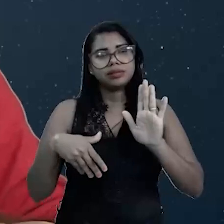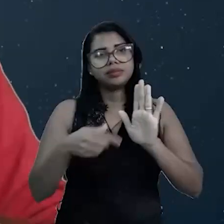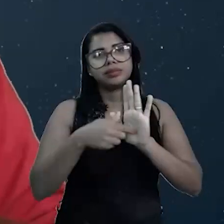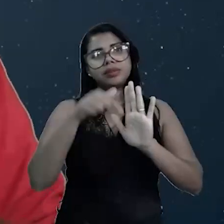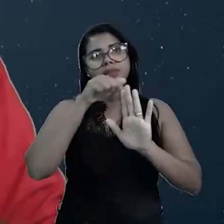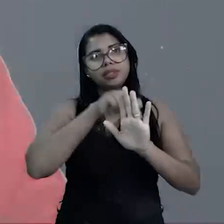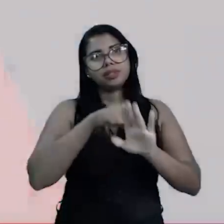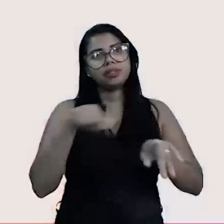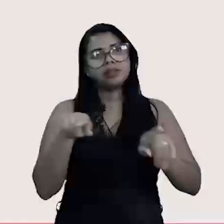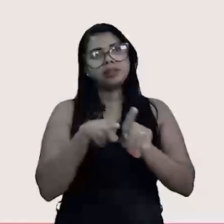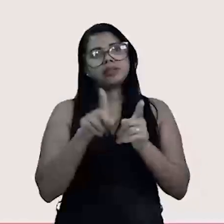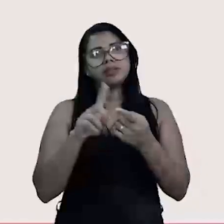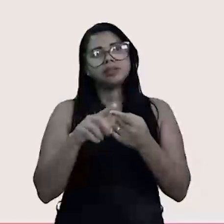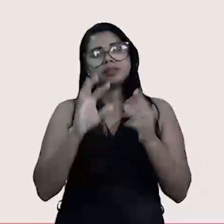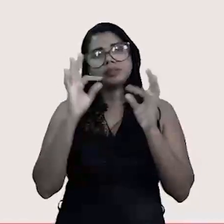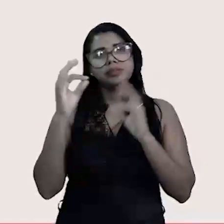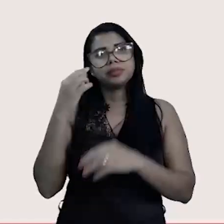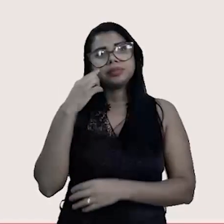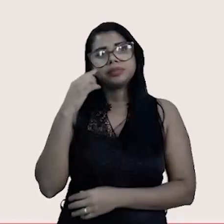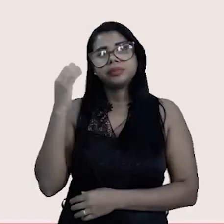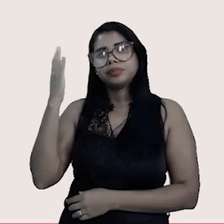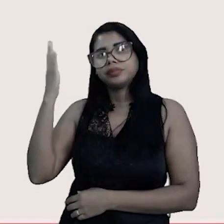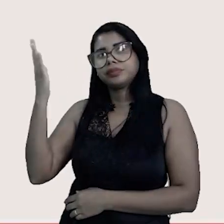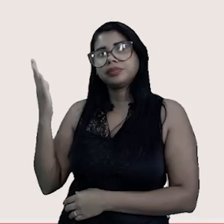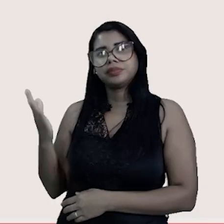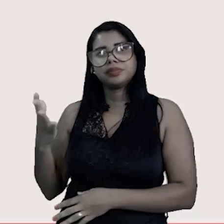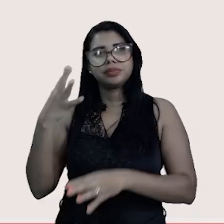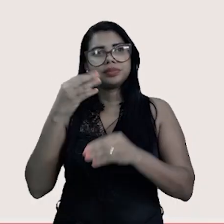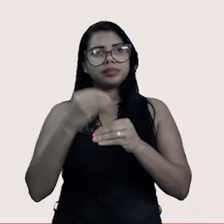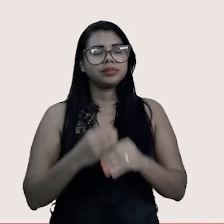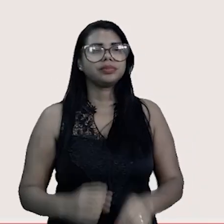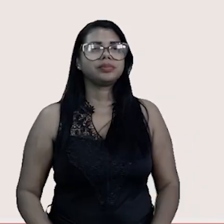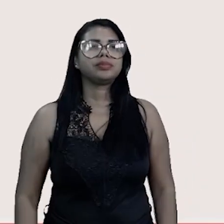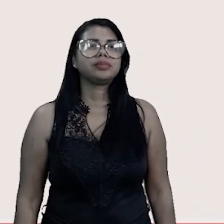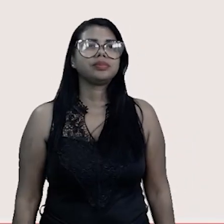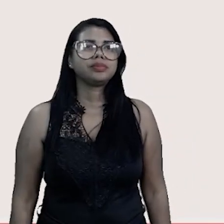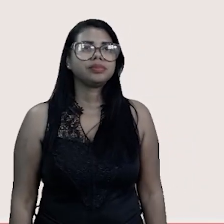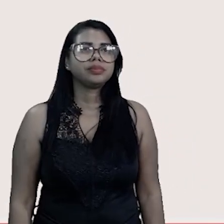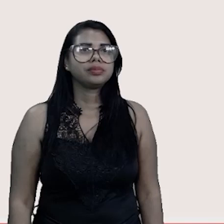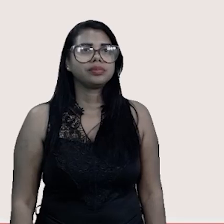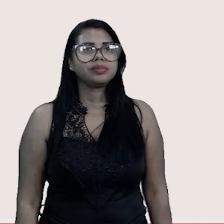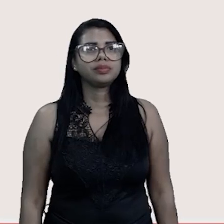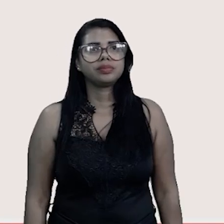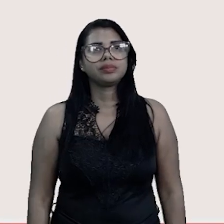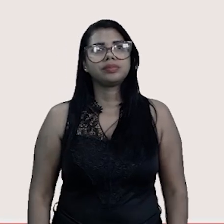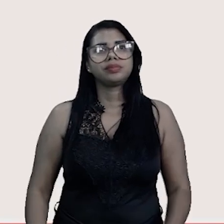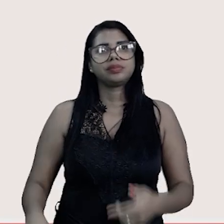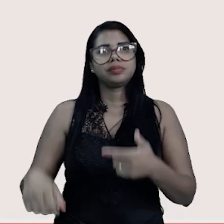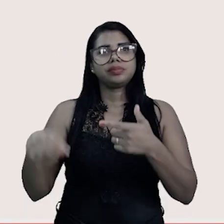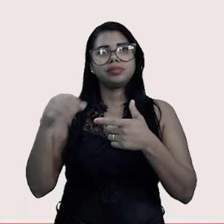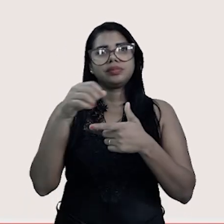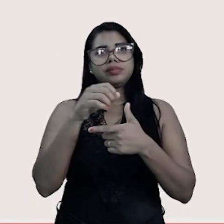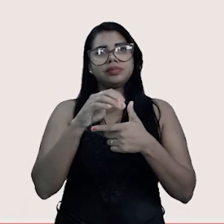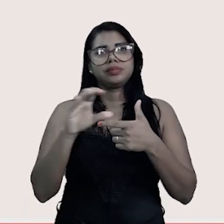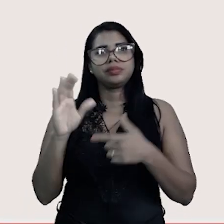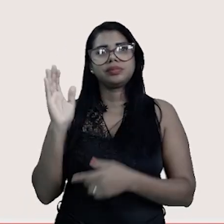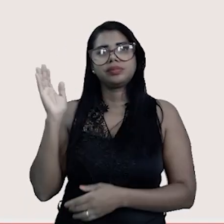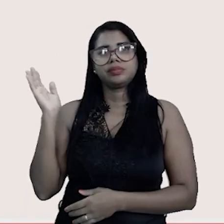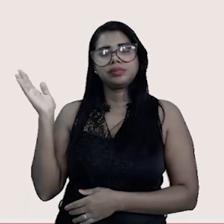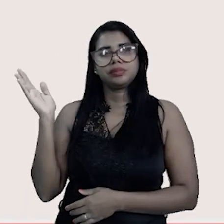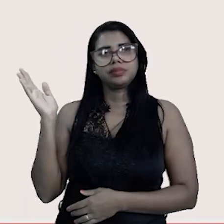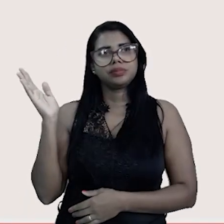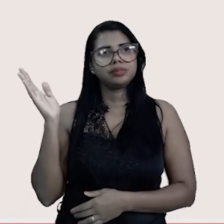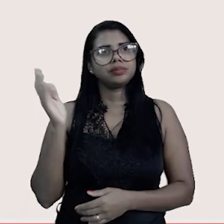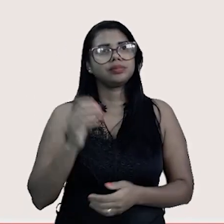vamos dar uma olhada em outra figura de construção. Dá uma olhada aí. Silepse. A silepse, não